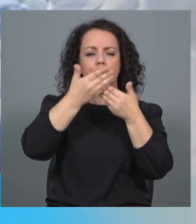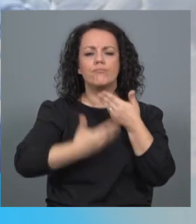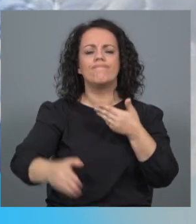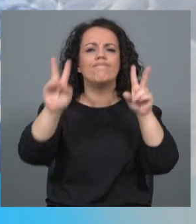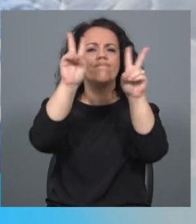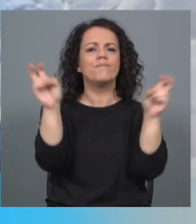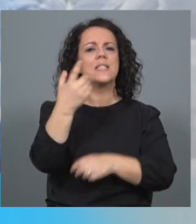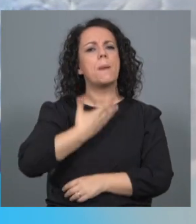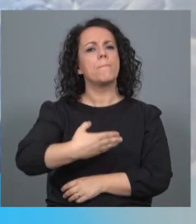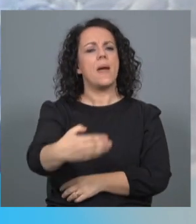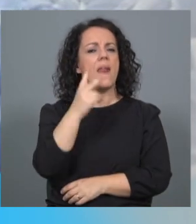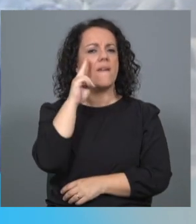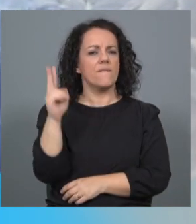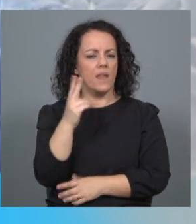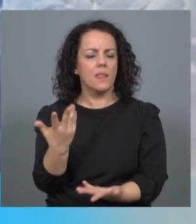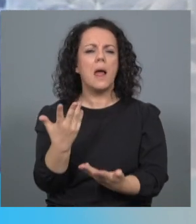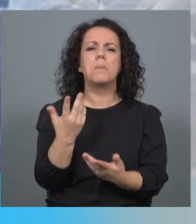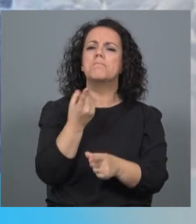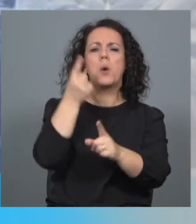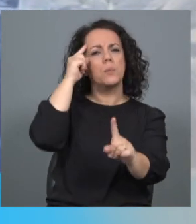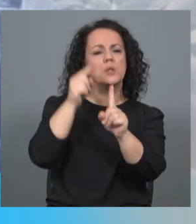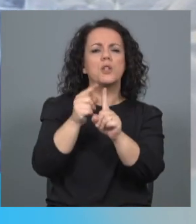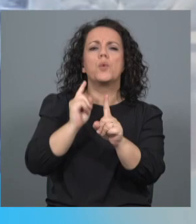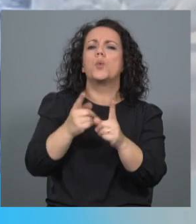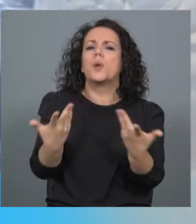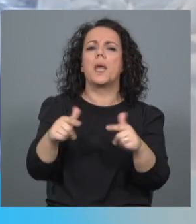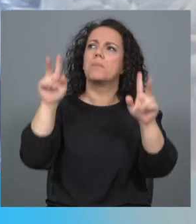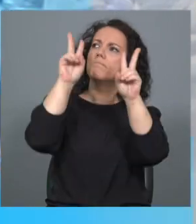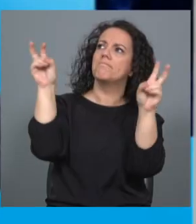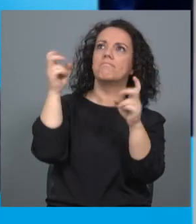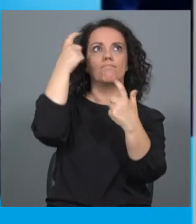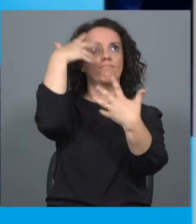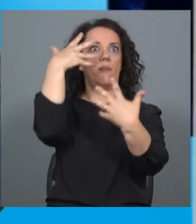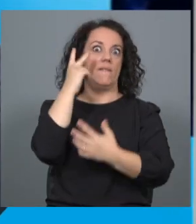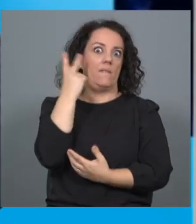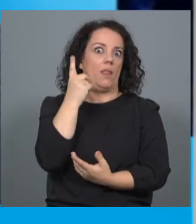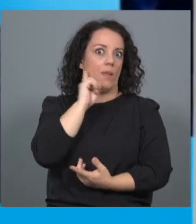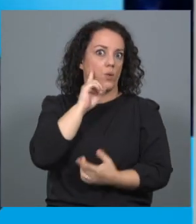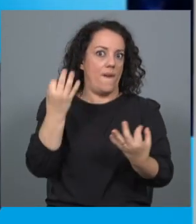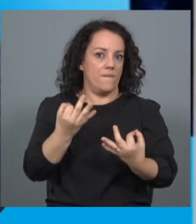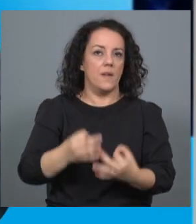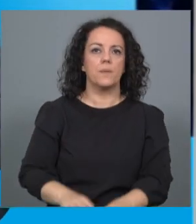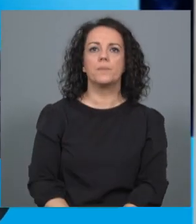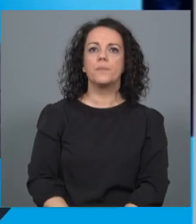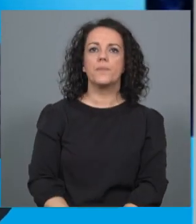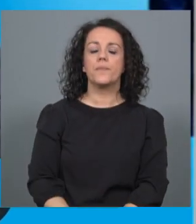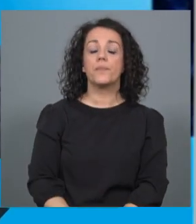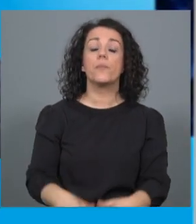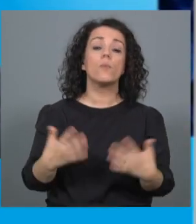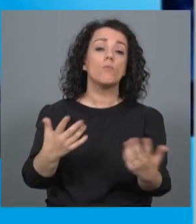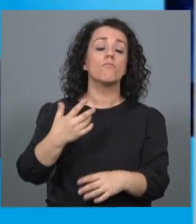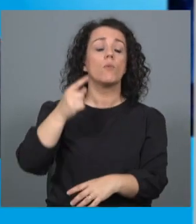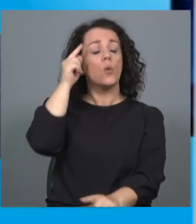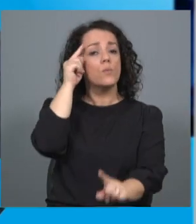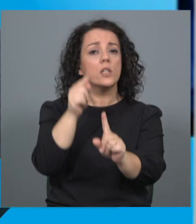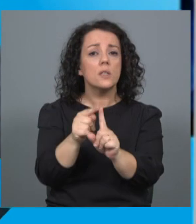com uma semana a lembrar algo tão importante como a vida? O que se pretende é que sejamos capazes de